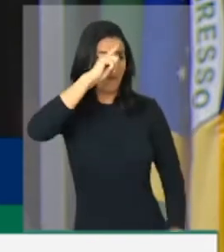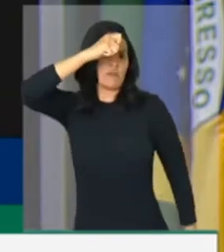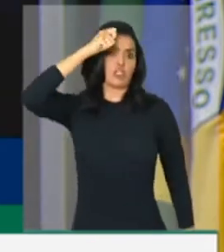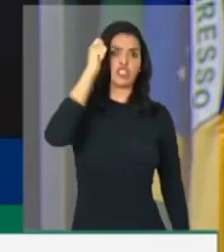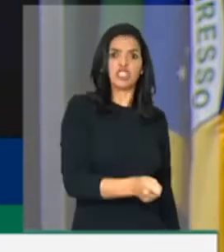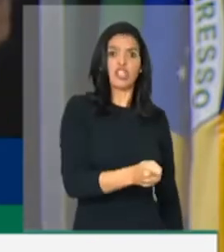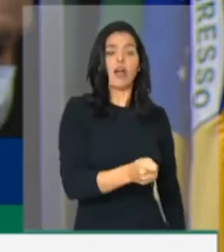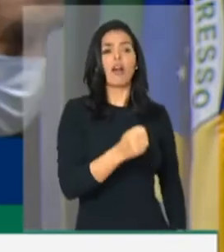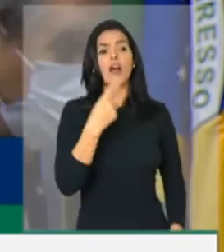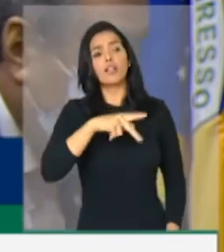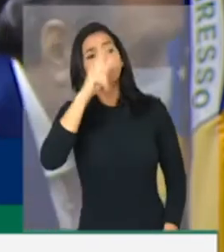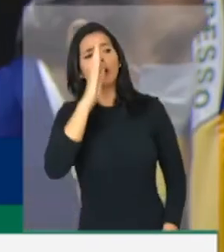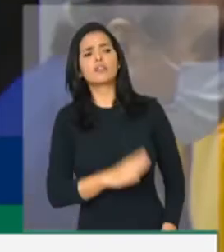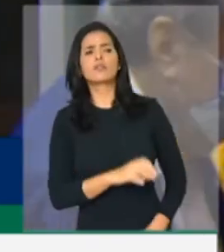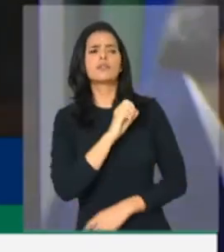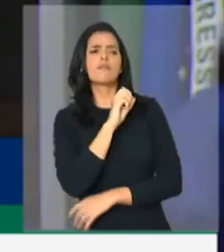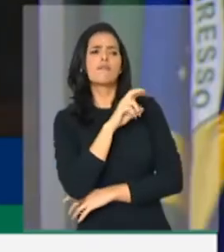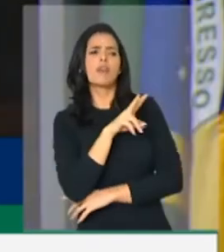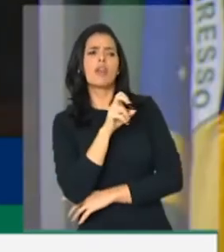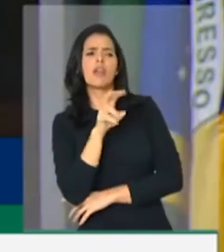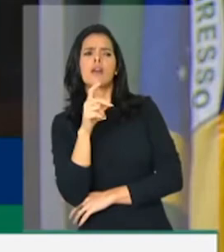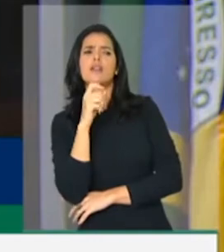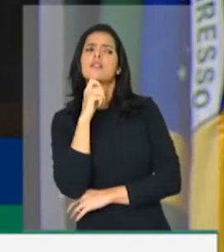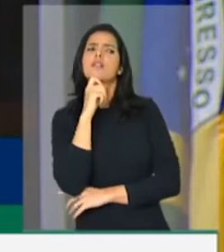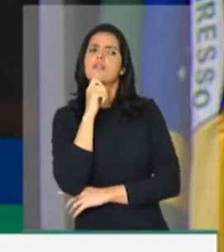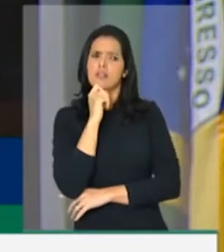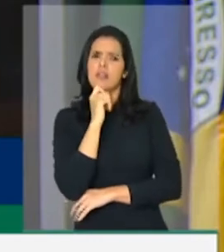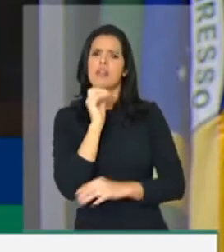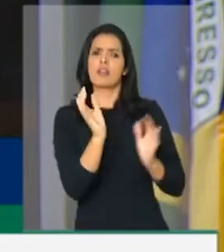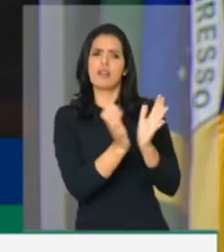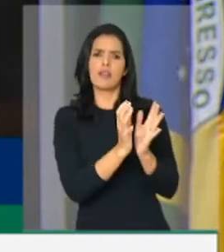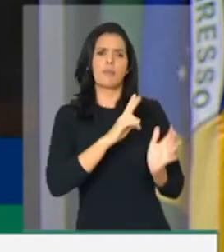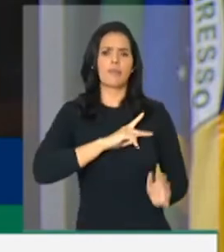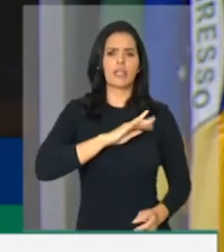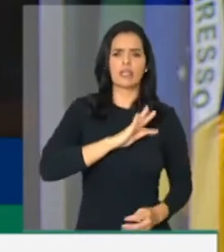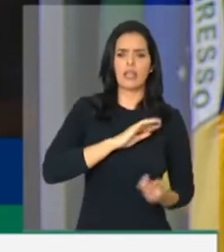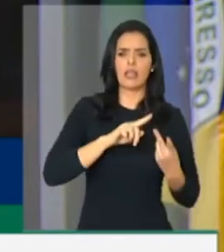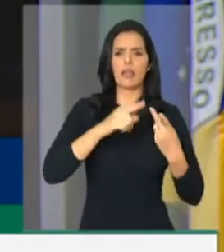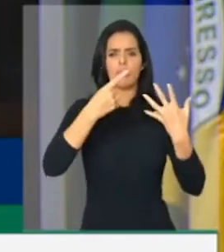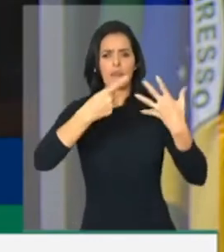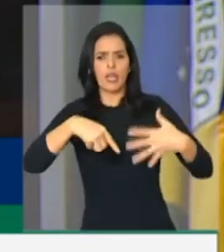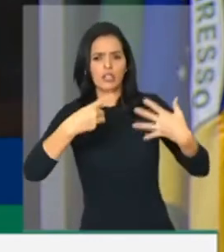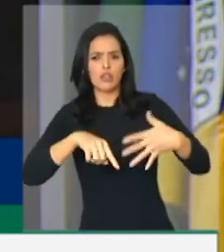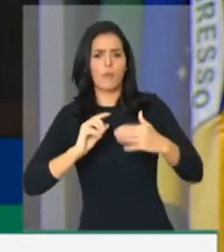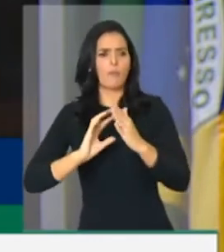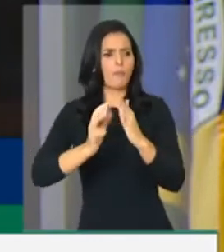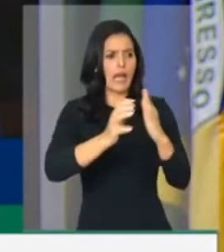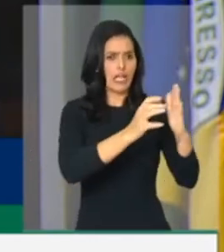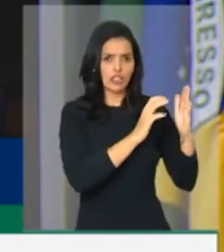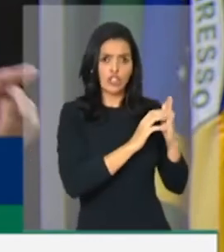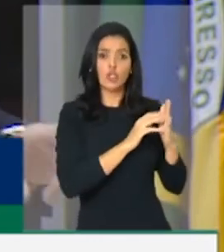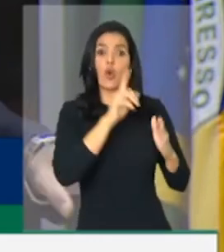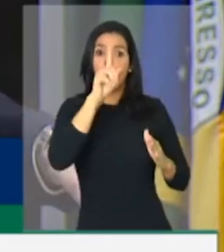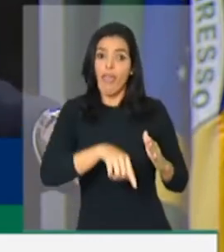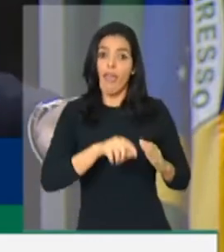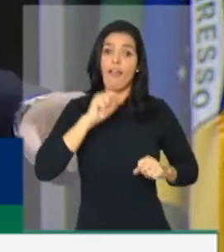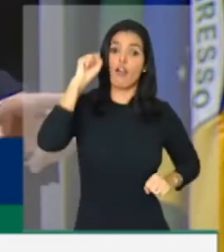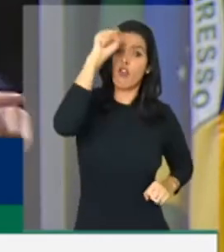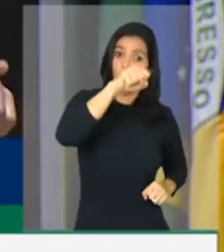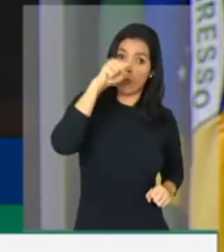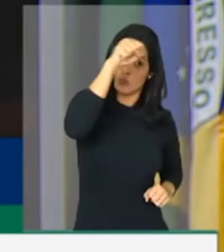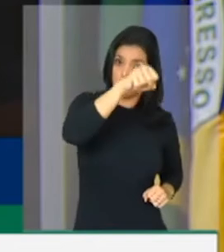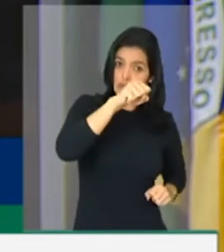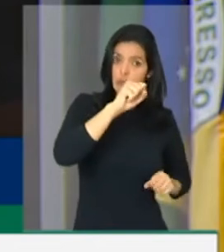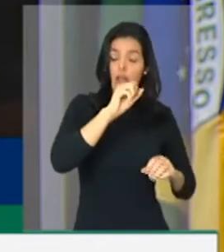Brasil são esses parlamentares e PT pessoal e demais partidos comunistas que vivem atacando